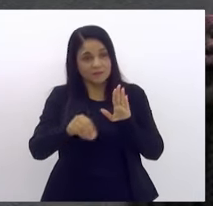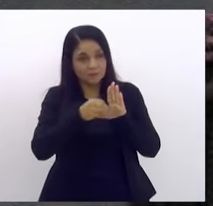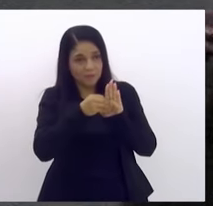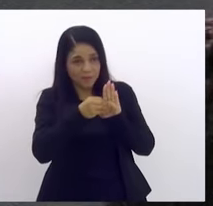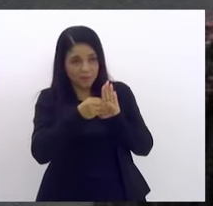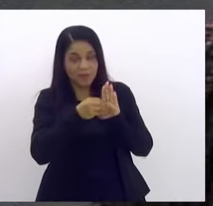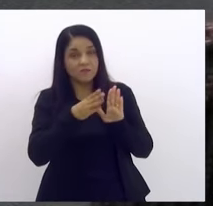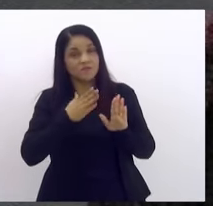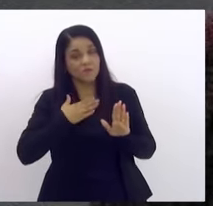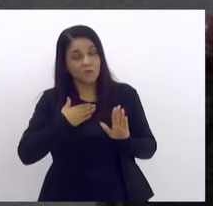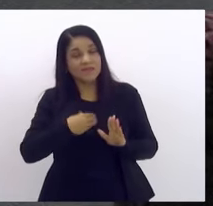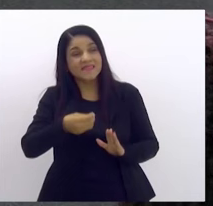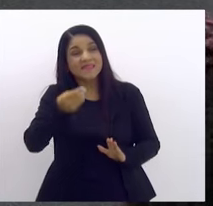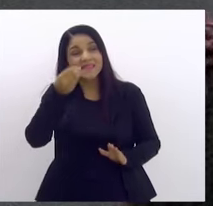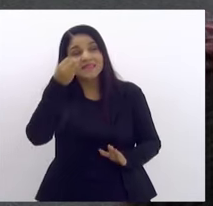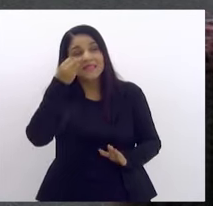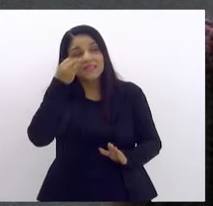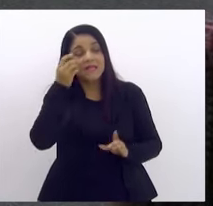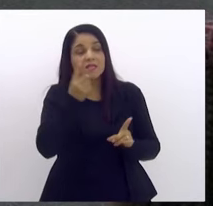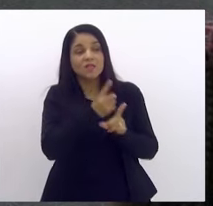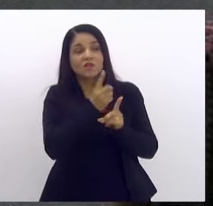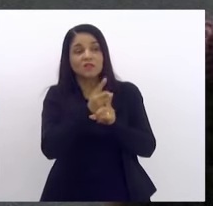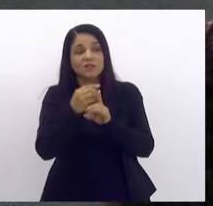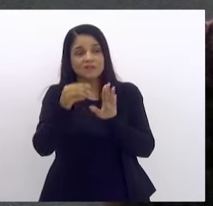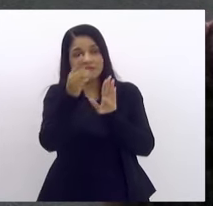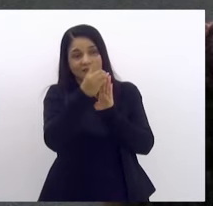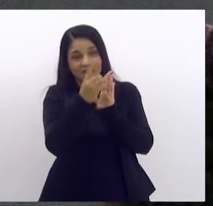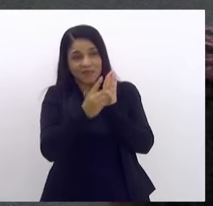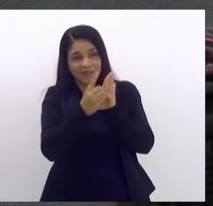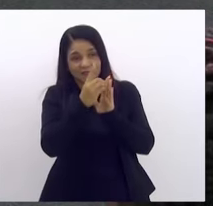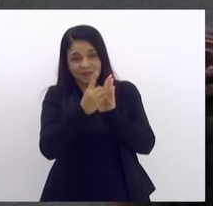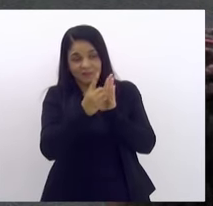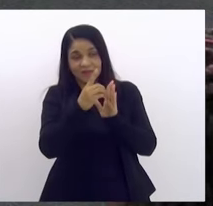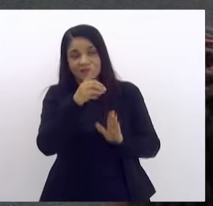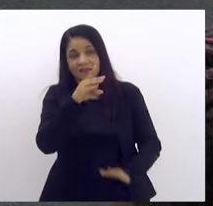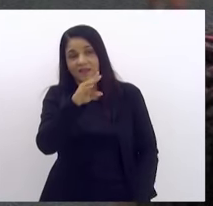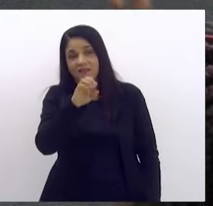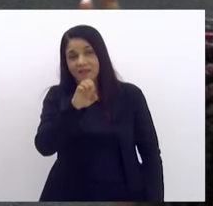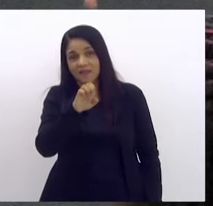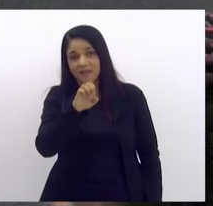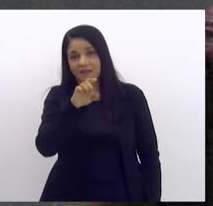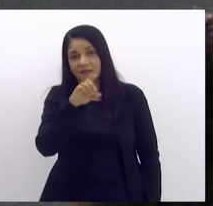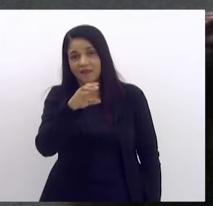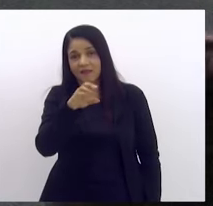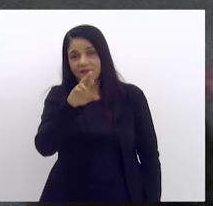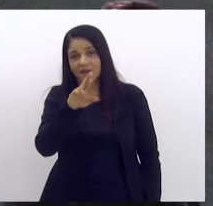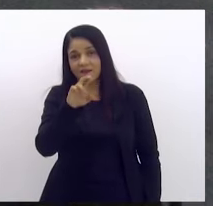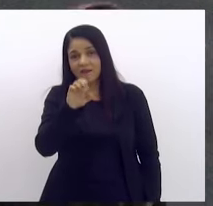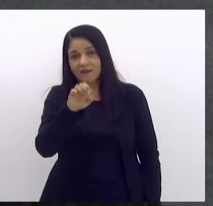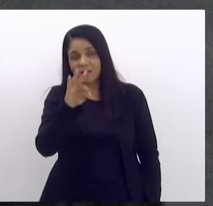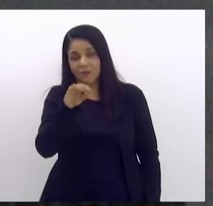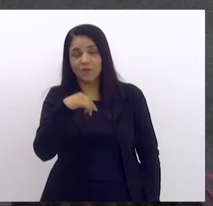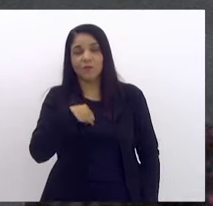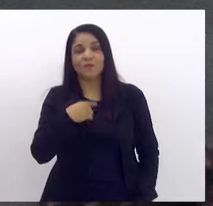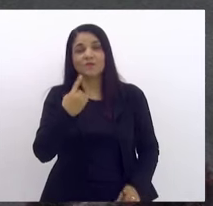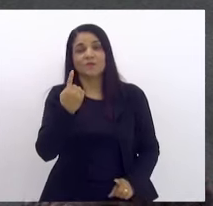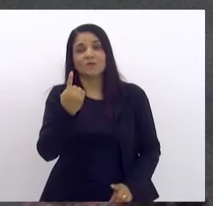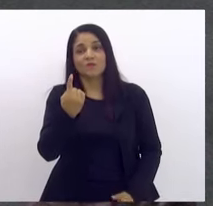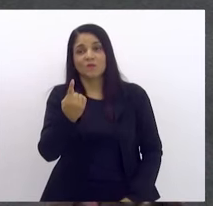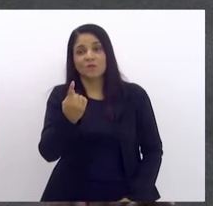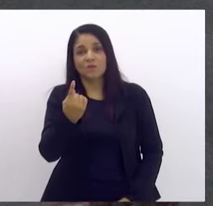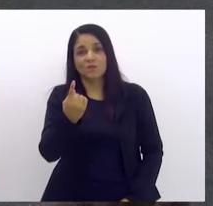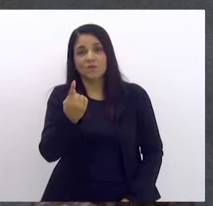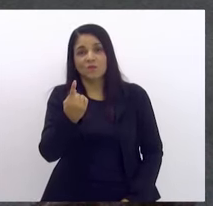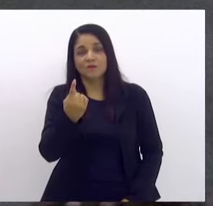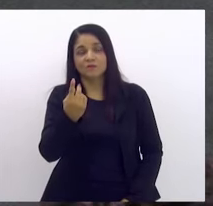foi exatamente tentar achar os decretos. E foi uma... Eu fiz duas emendas. Uma, número dois... E foi